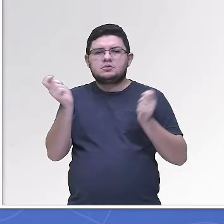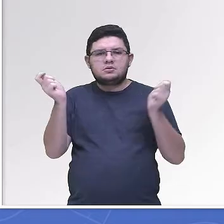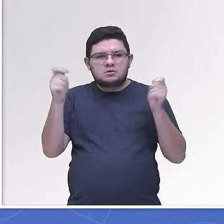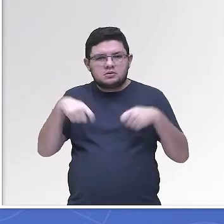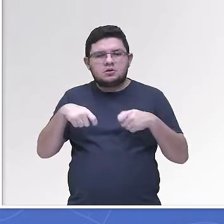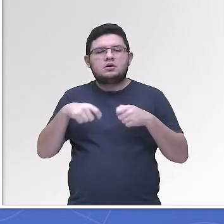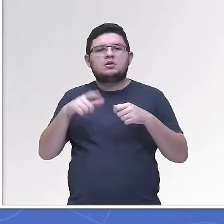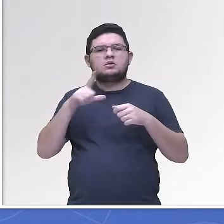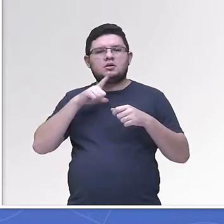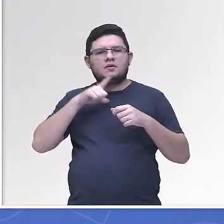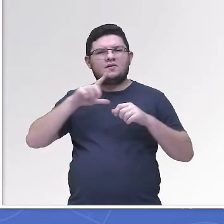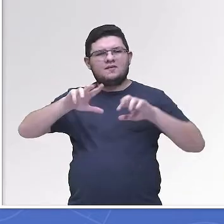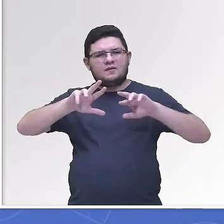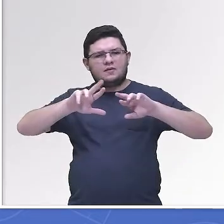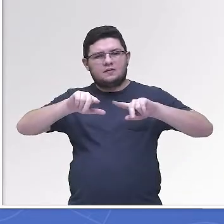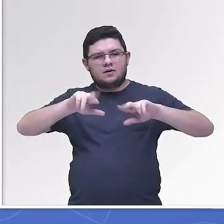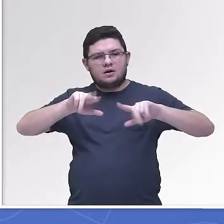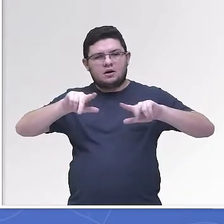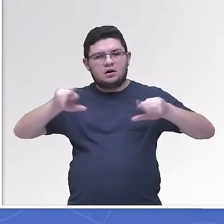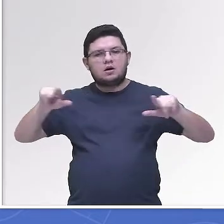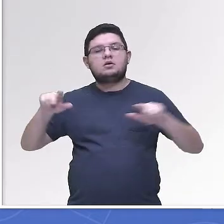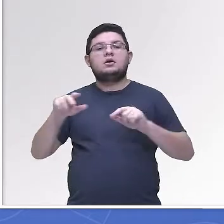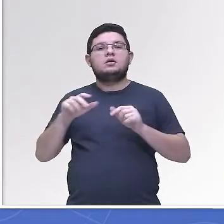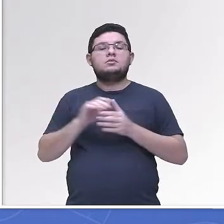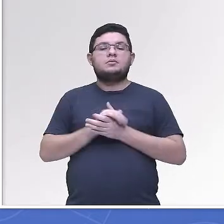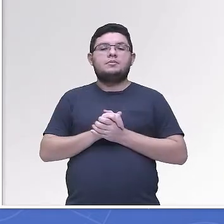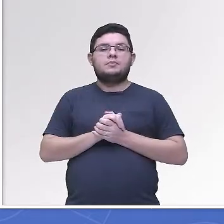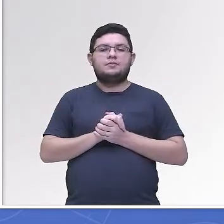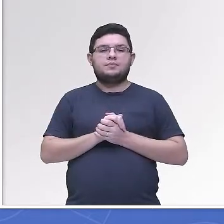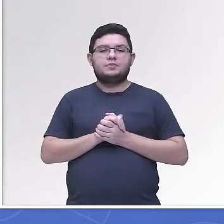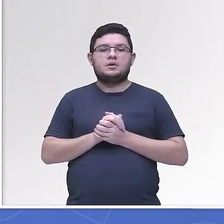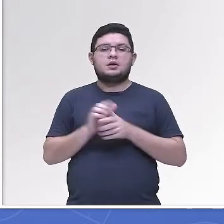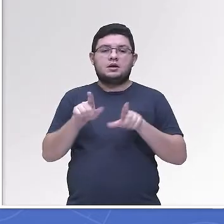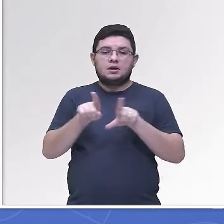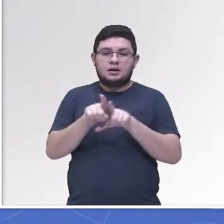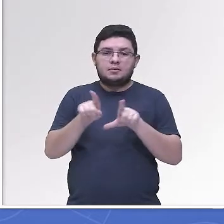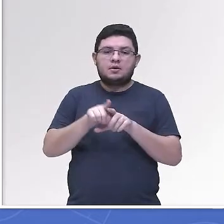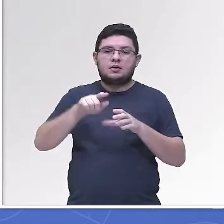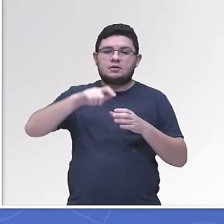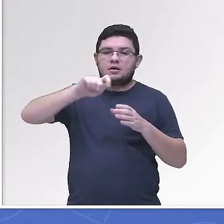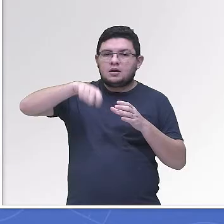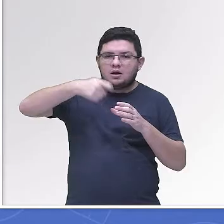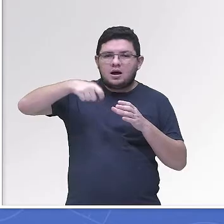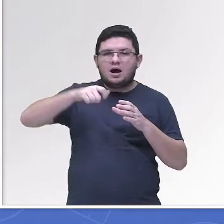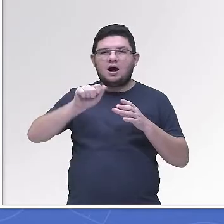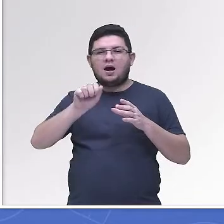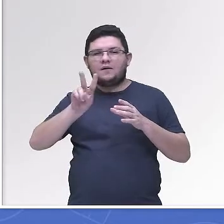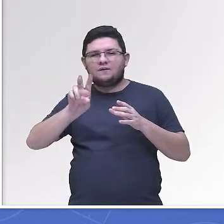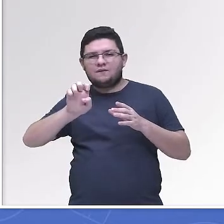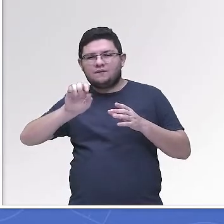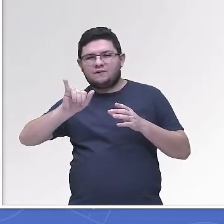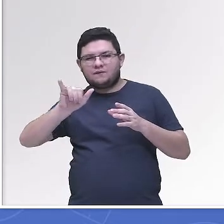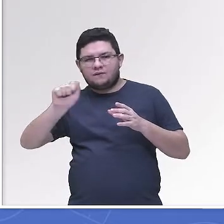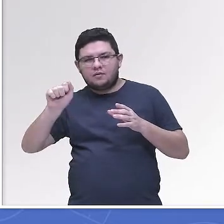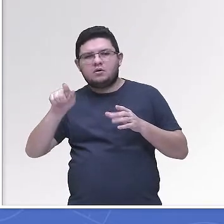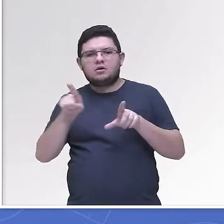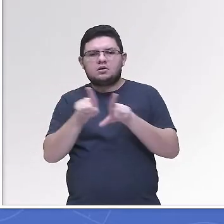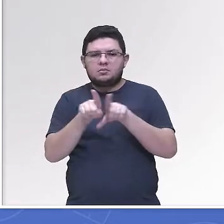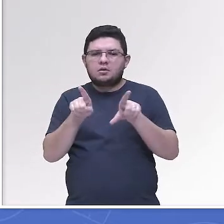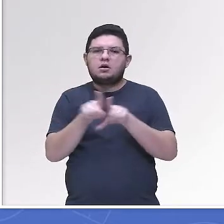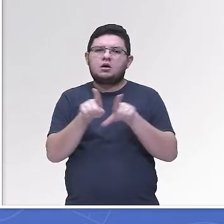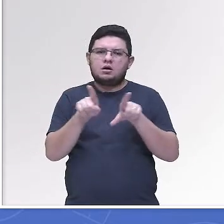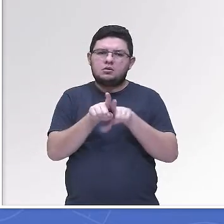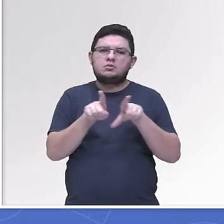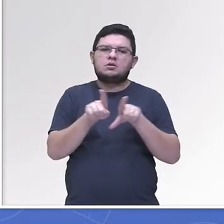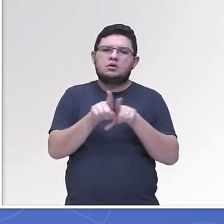da Amazônia, também são muito ricas em triptofano. Aveia, que é uma boa substância